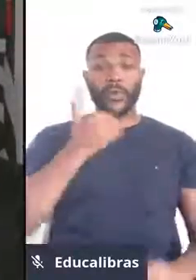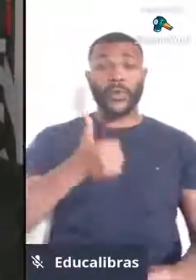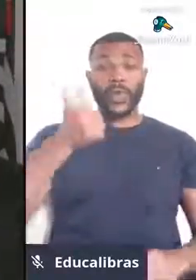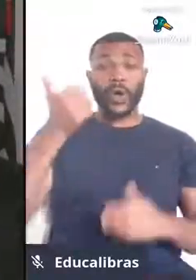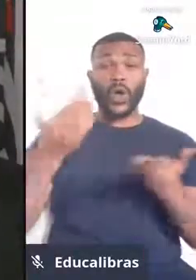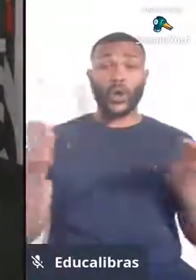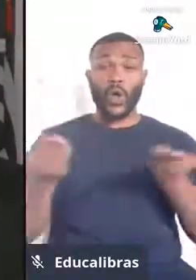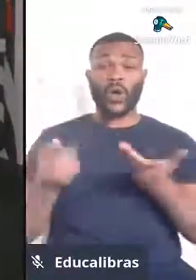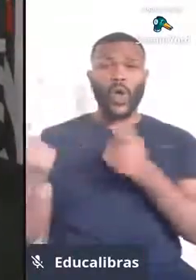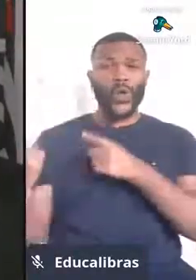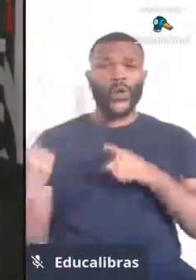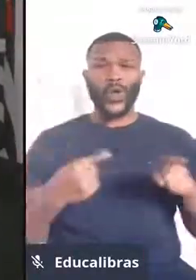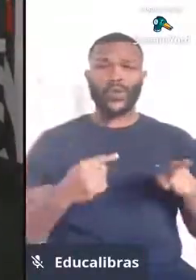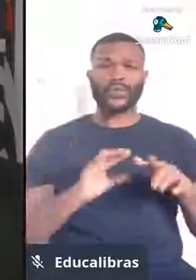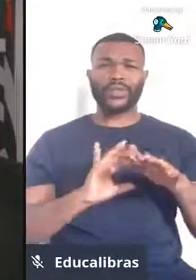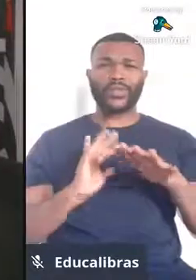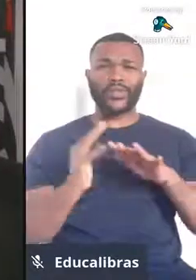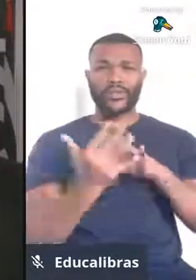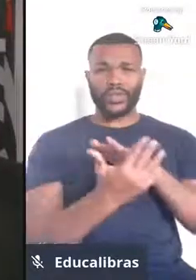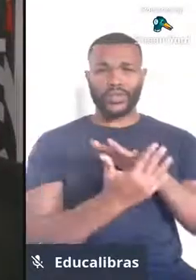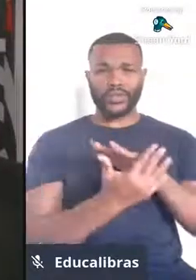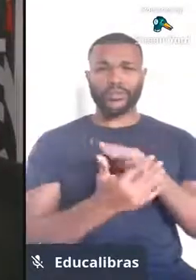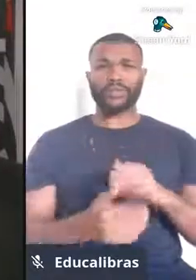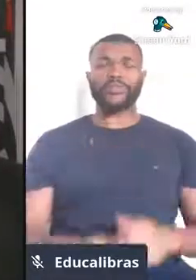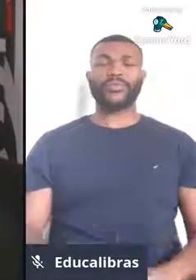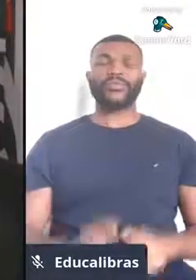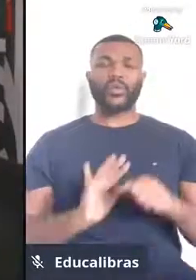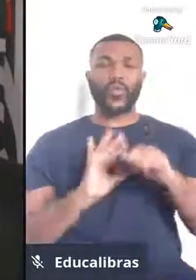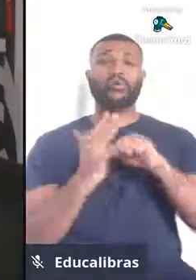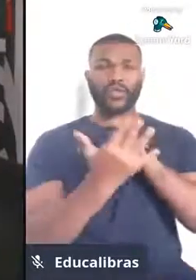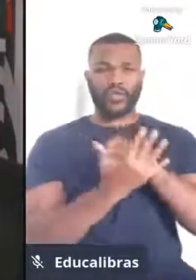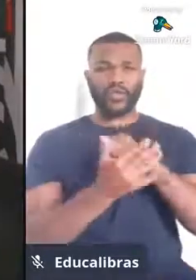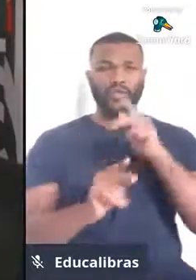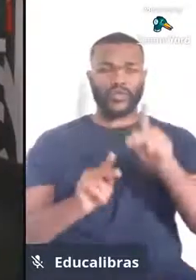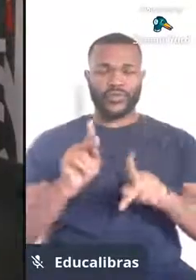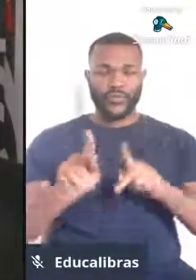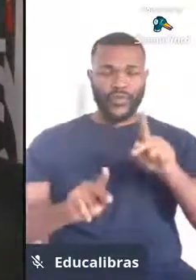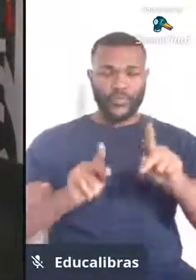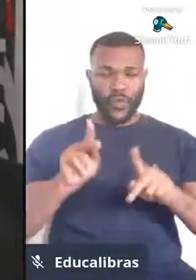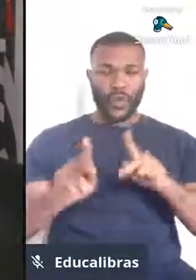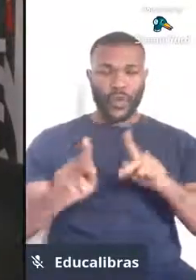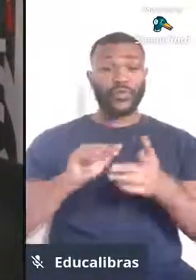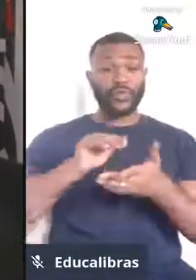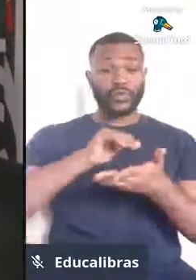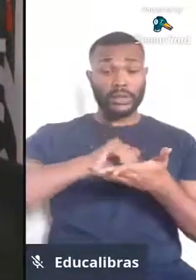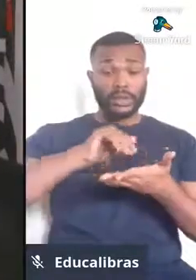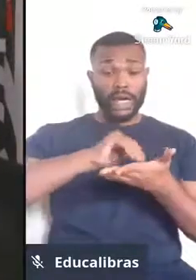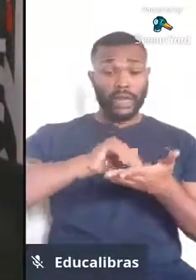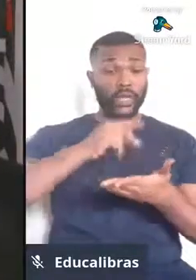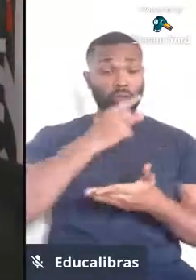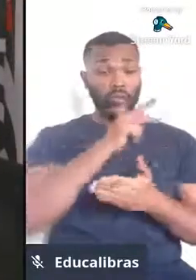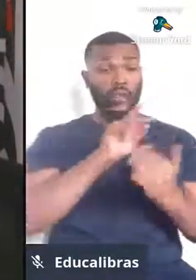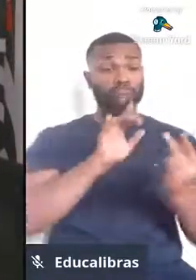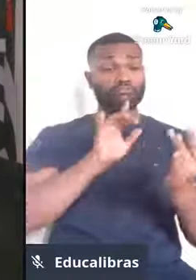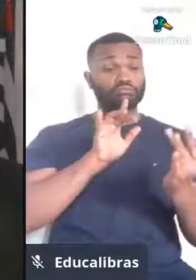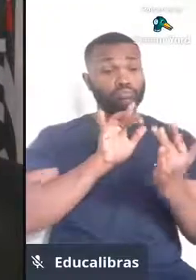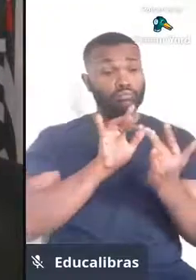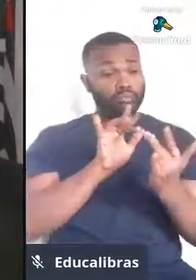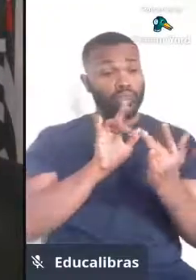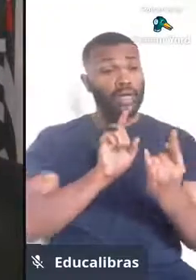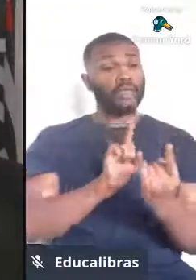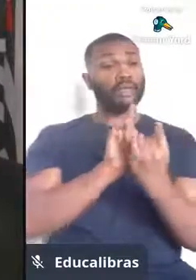Covid, específico para a população que a sua secretaria atende, mas a gente tem conseguido também dar